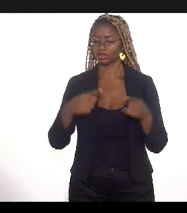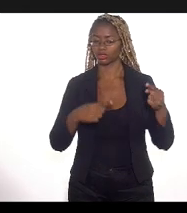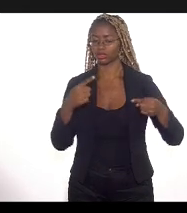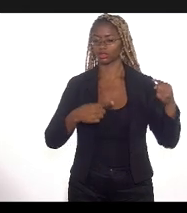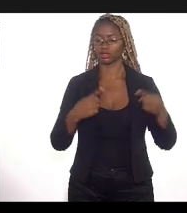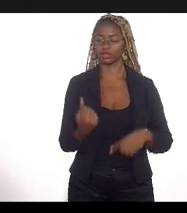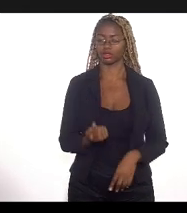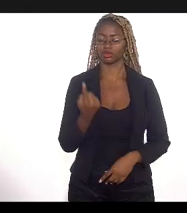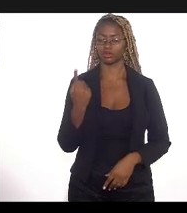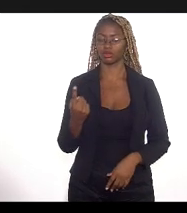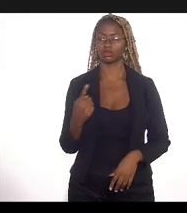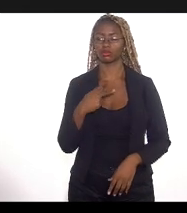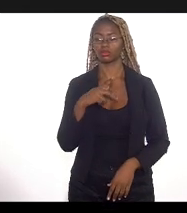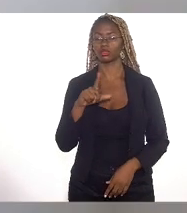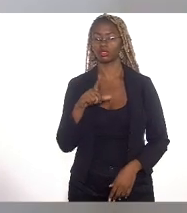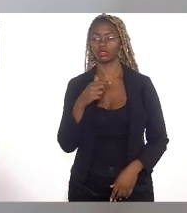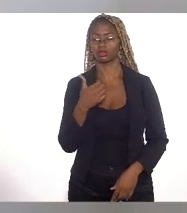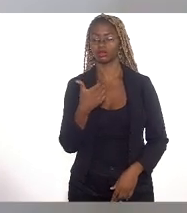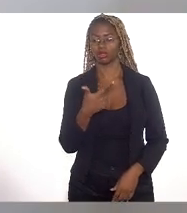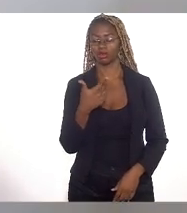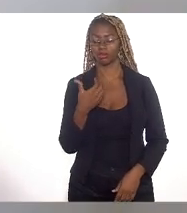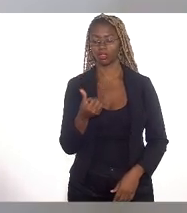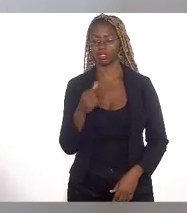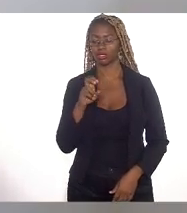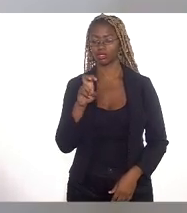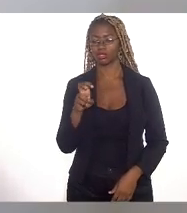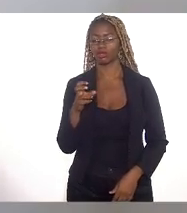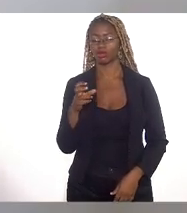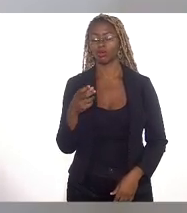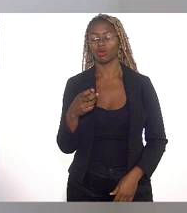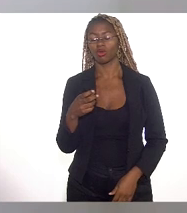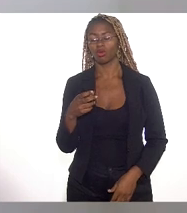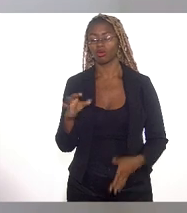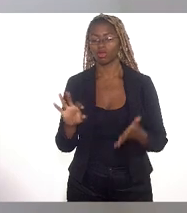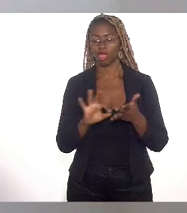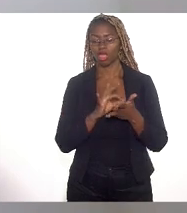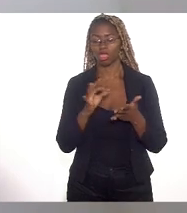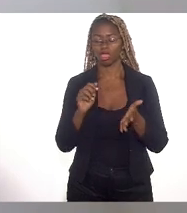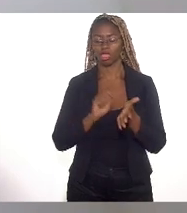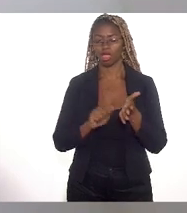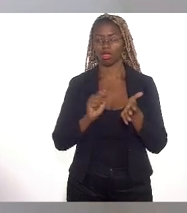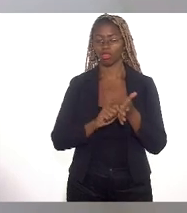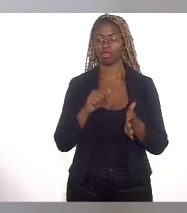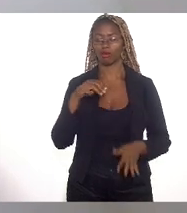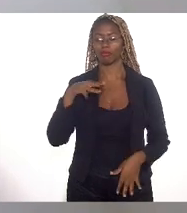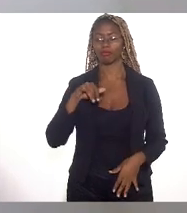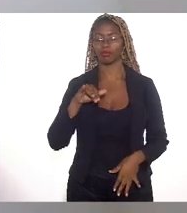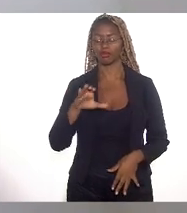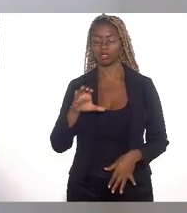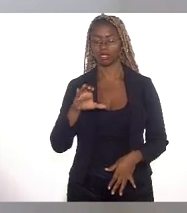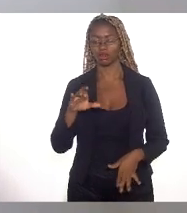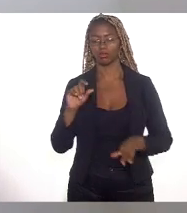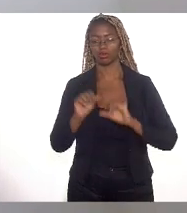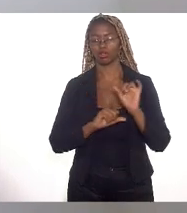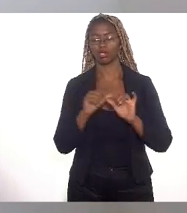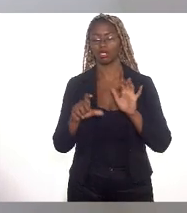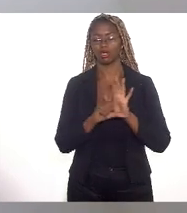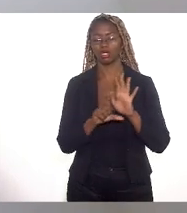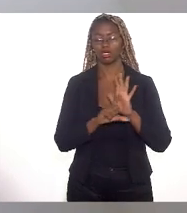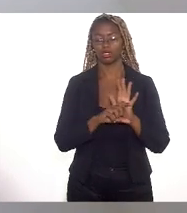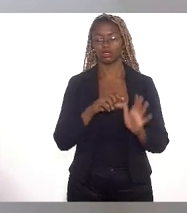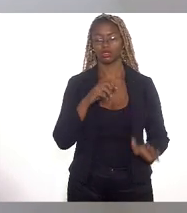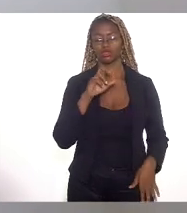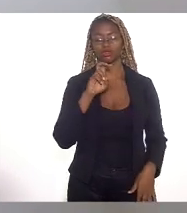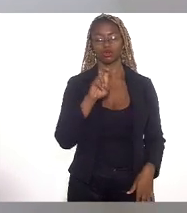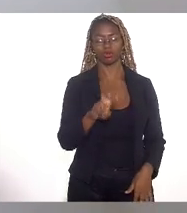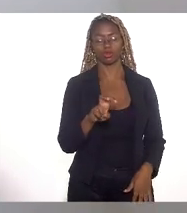única, projeto de lei 265-2015, de autoria do deputado Carlos Mink, que modifica a Lei 5.588, de 7 de dezembro